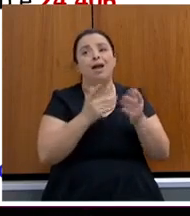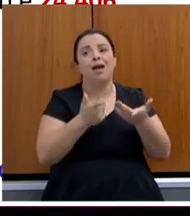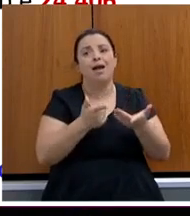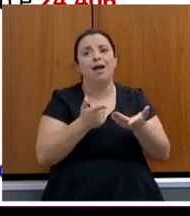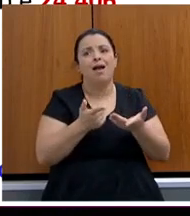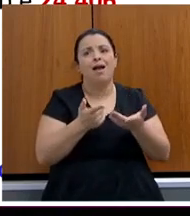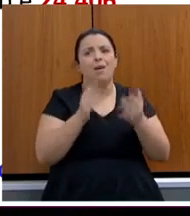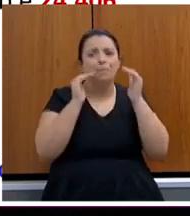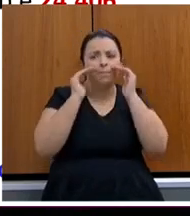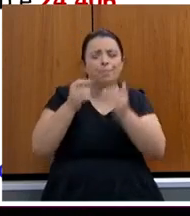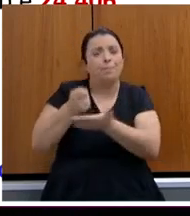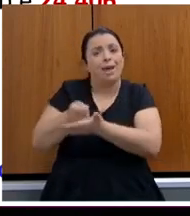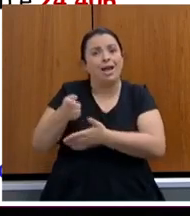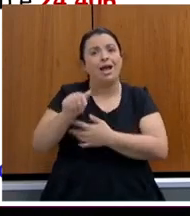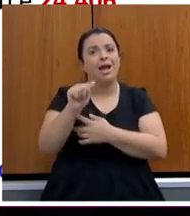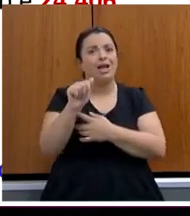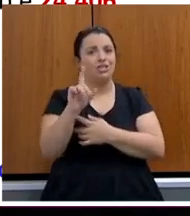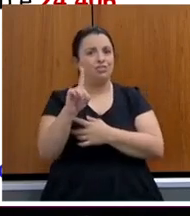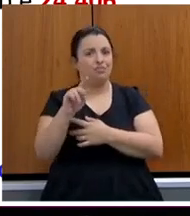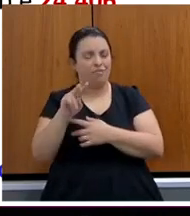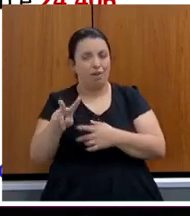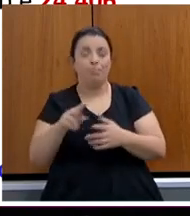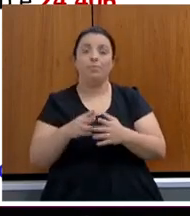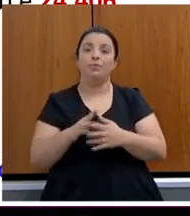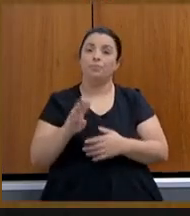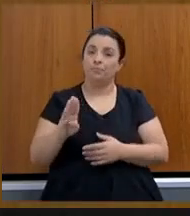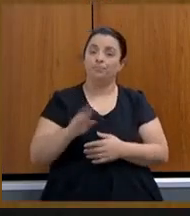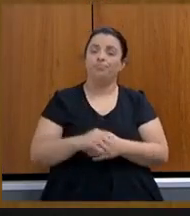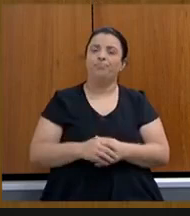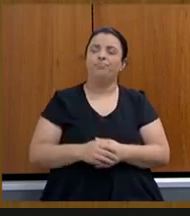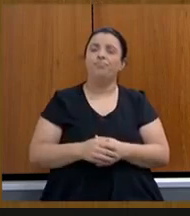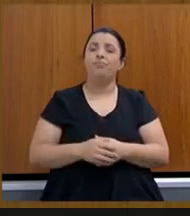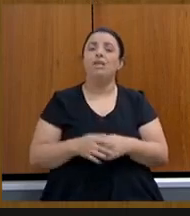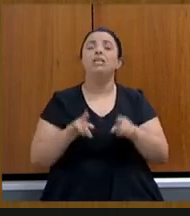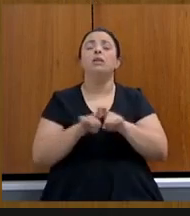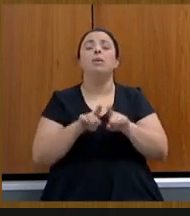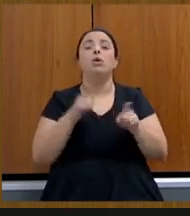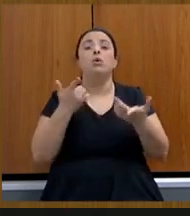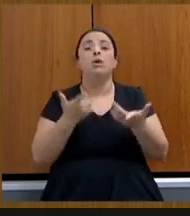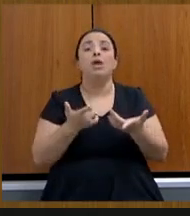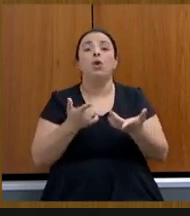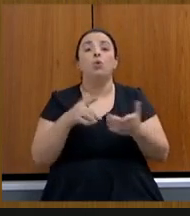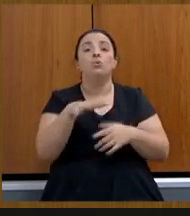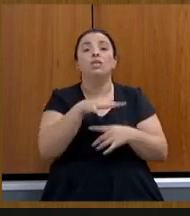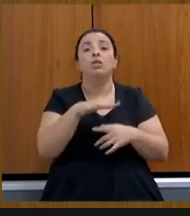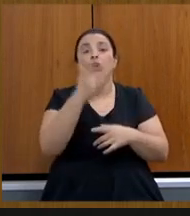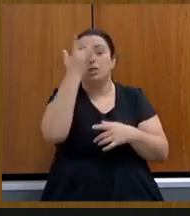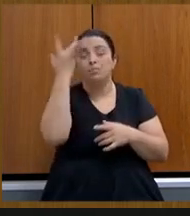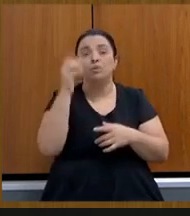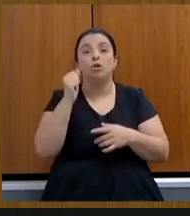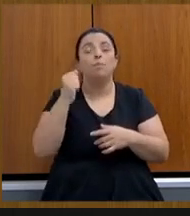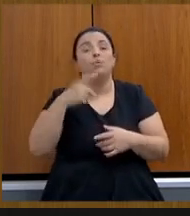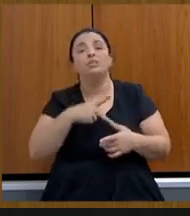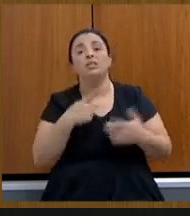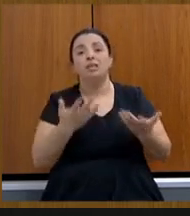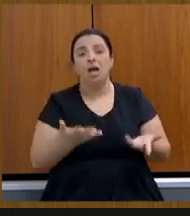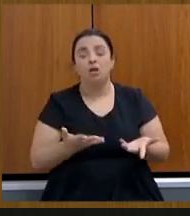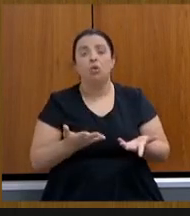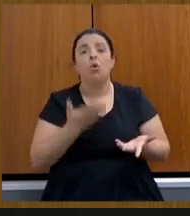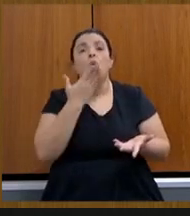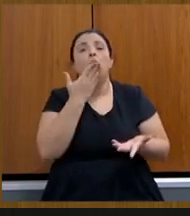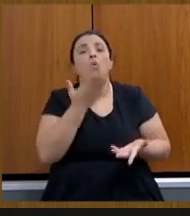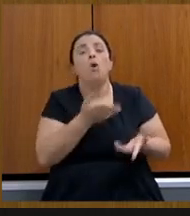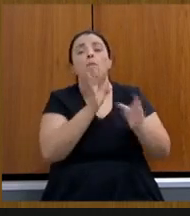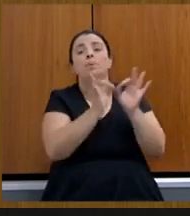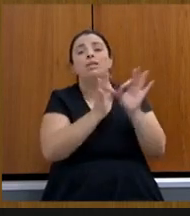trazida e nós estamos falando de um setor aposentado Qual que é o planejamento para o pagamento das férias-prêmio para